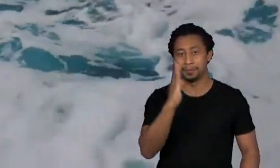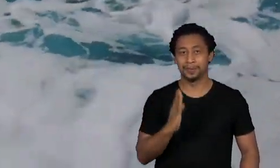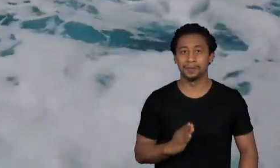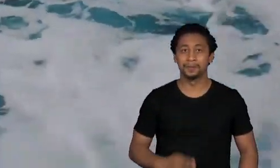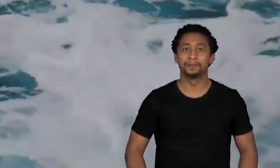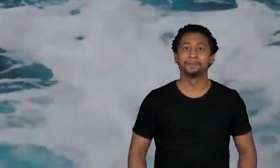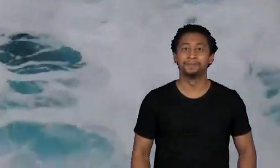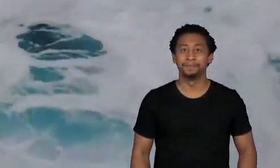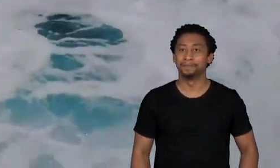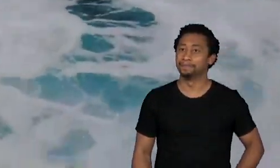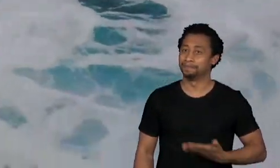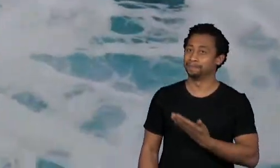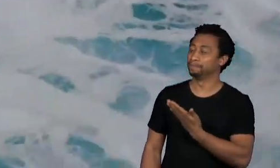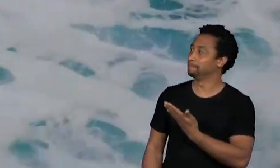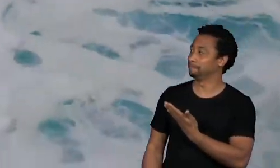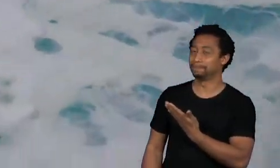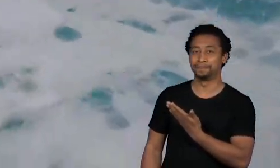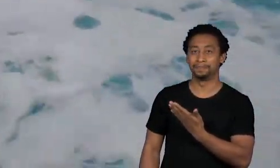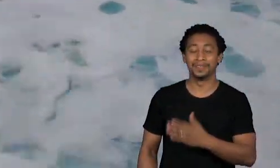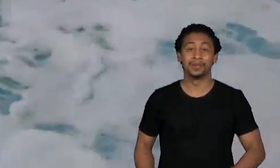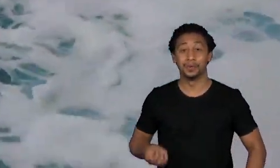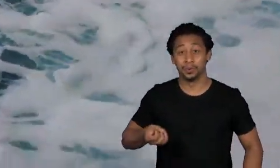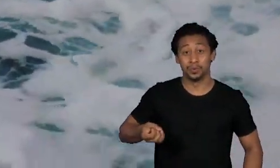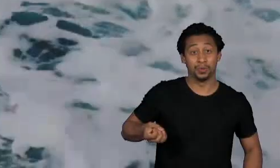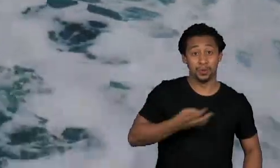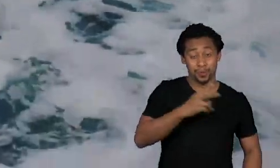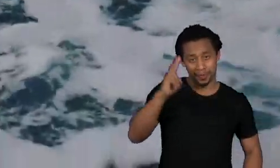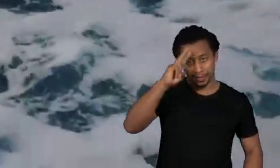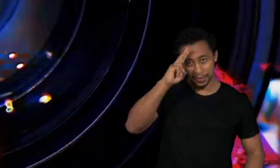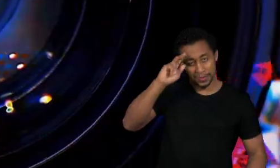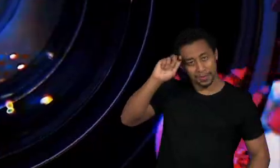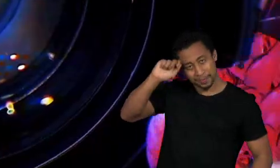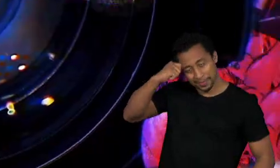Cisne Negro, a nova temporada do História Preta.